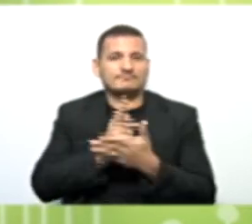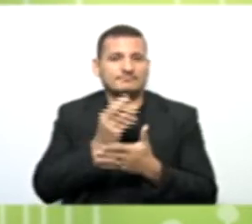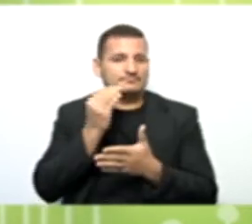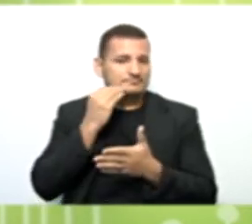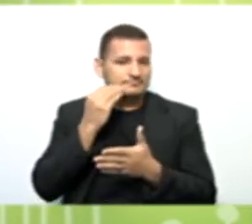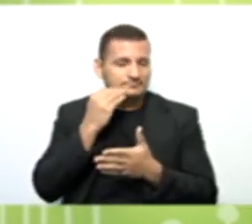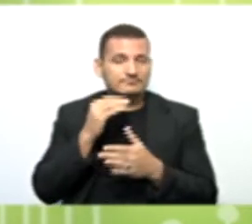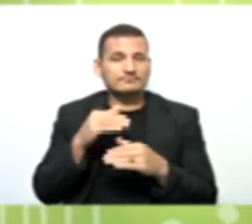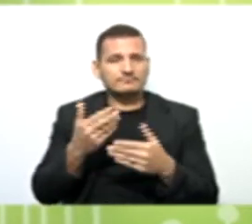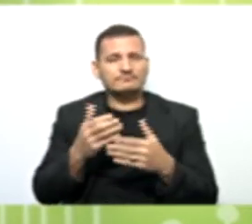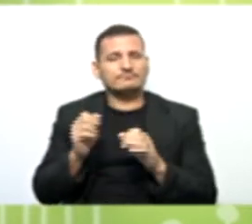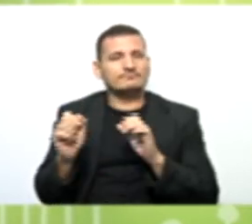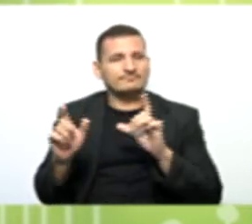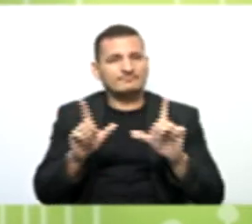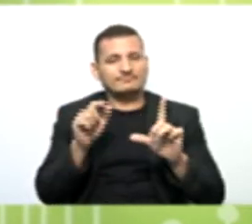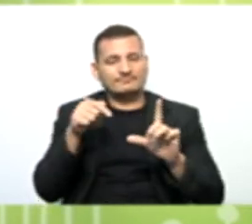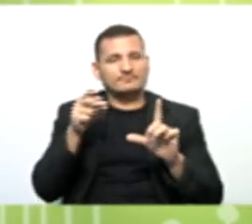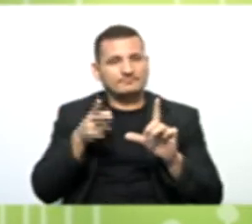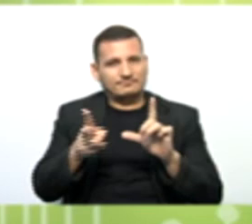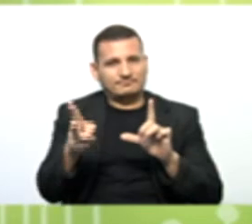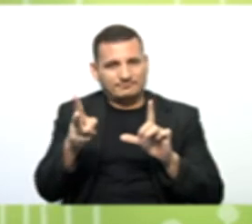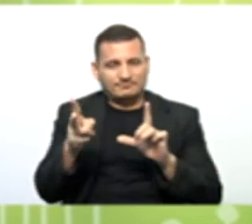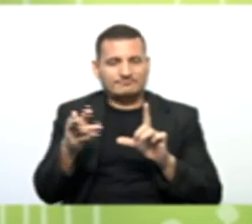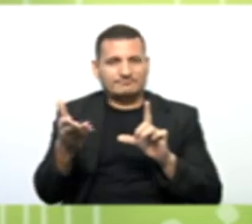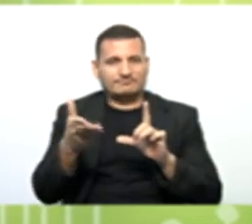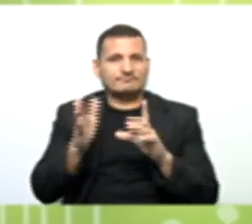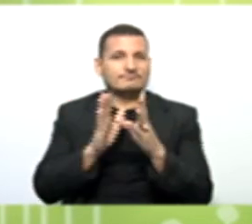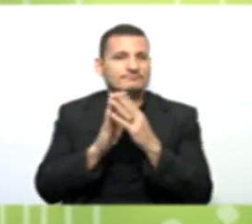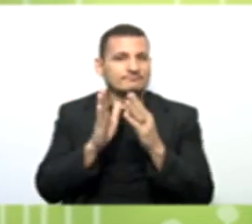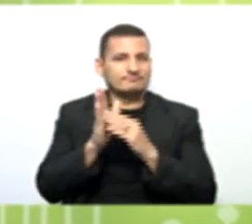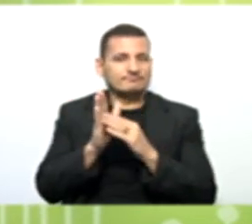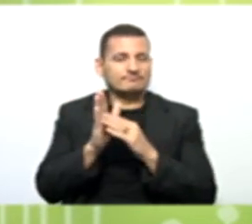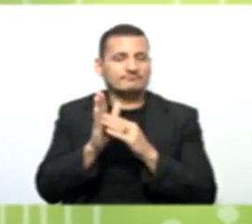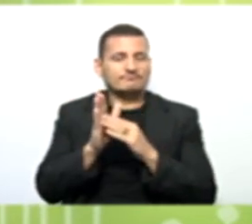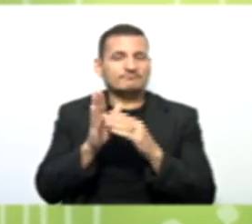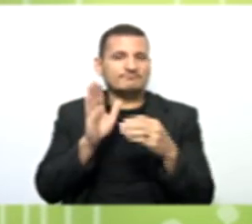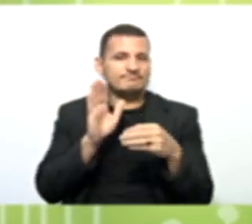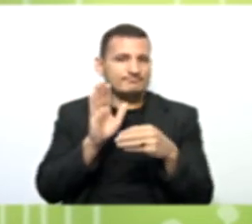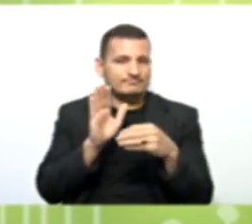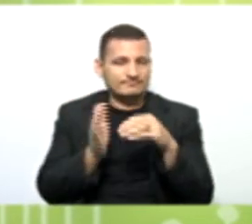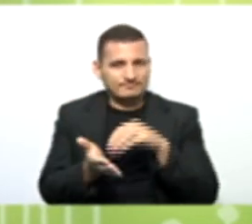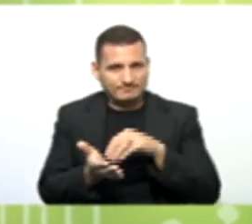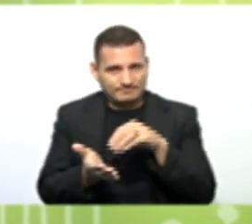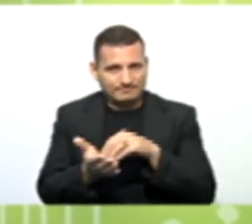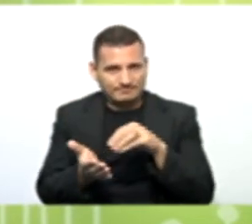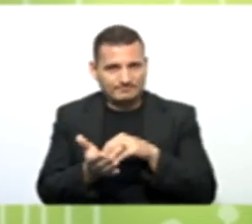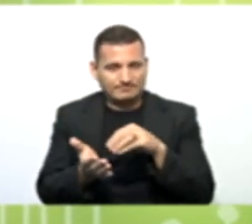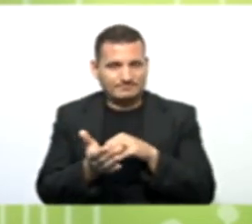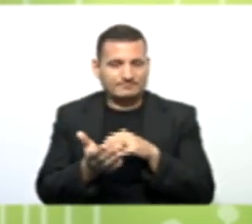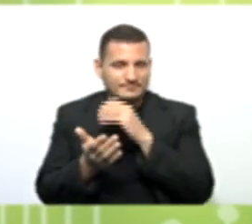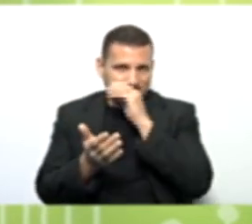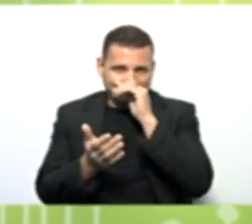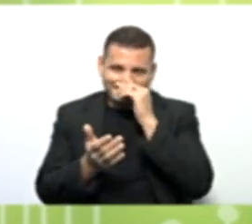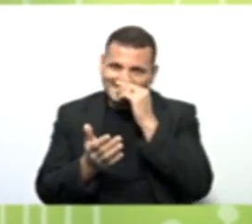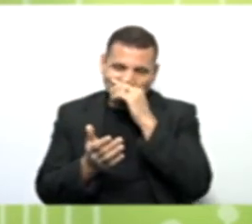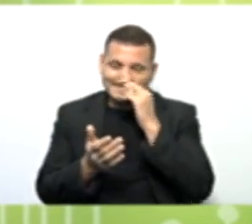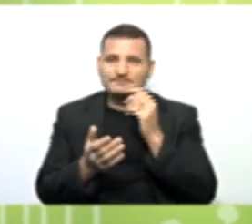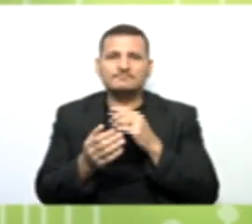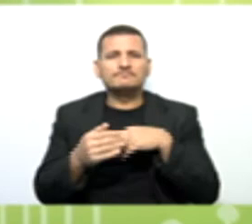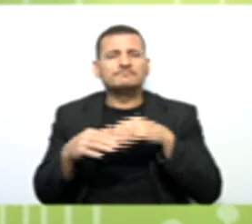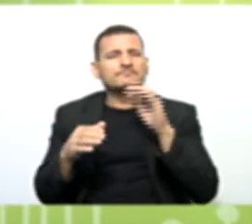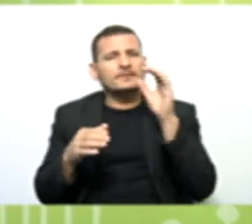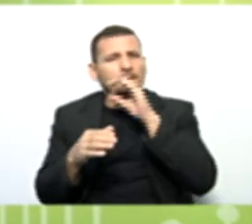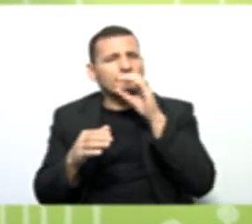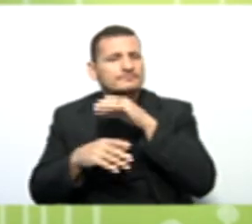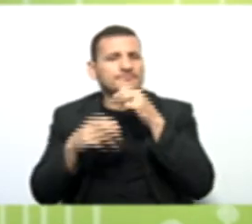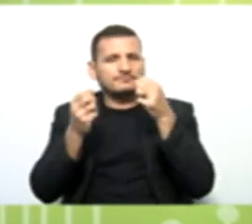que ia dar continuidade rapidinho no último conteúdo que ficou faltando, que era necessário para vocês responderem a questão aí. Então eu vou falar rapidinho